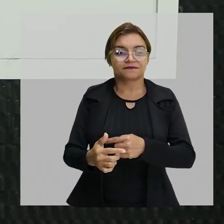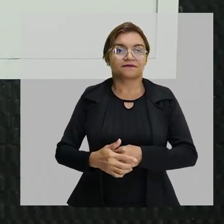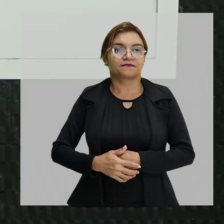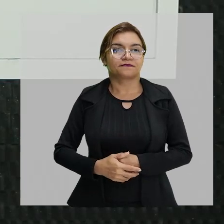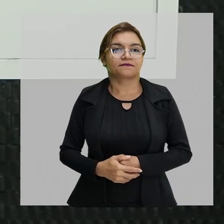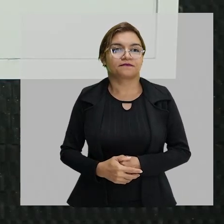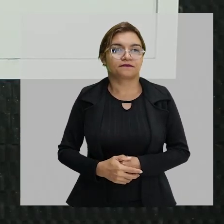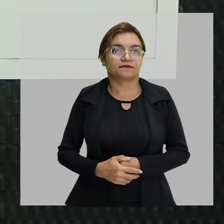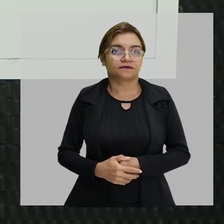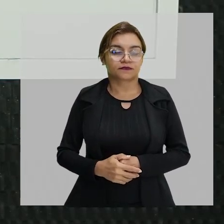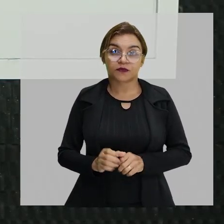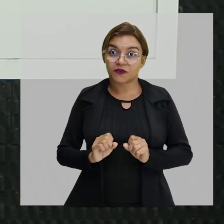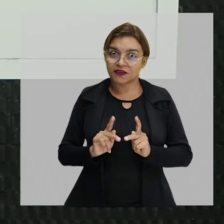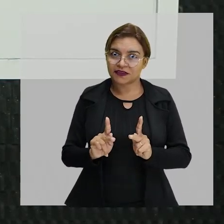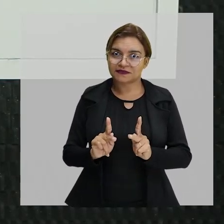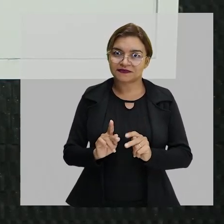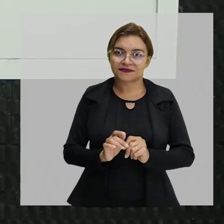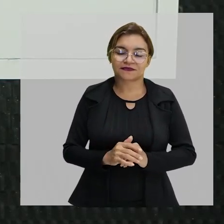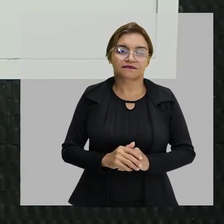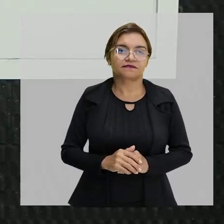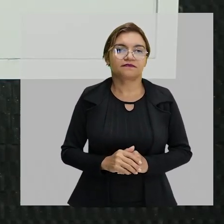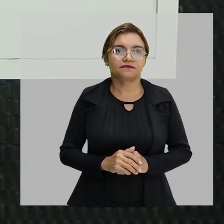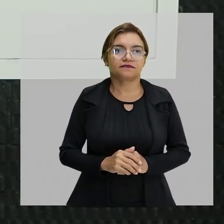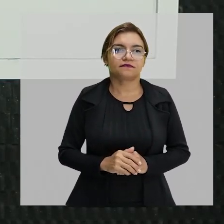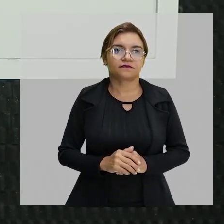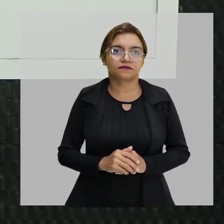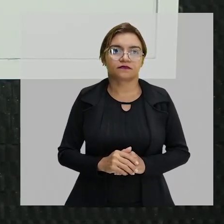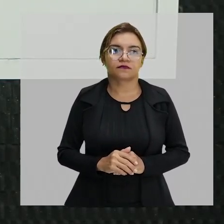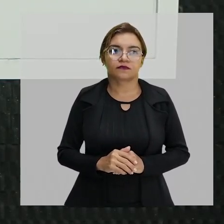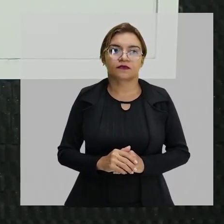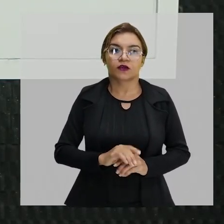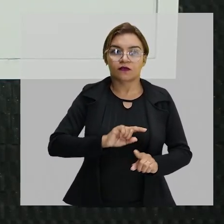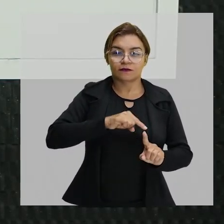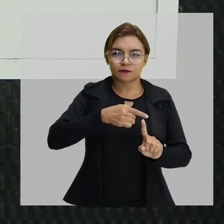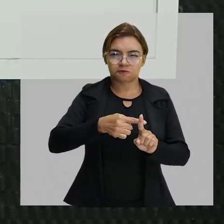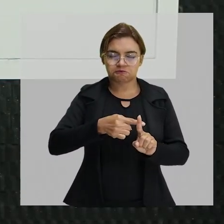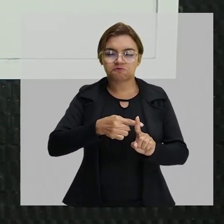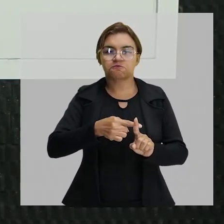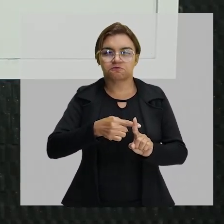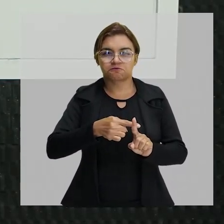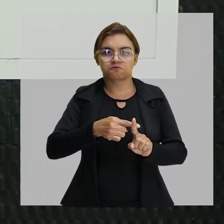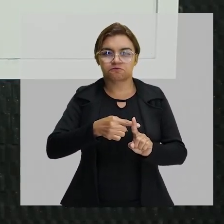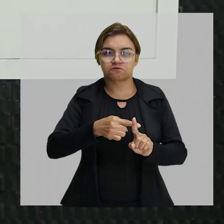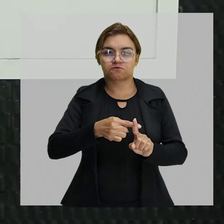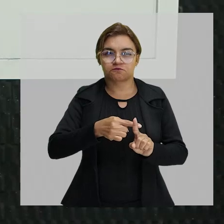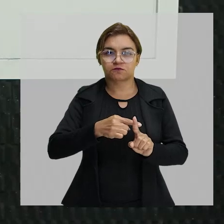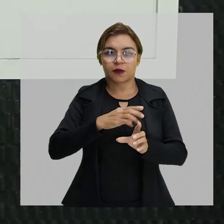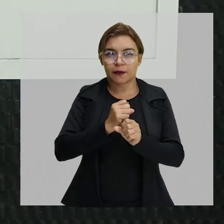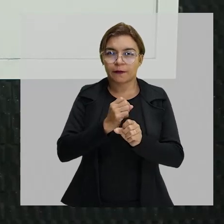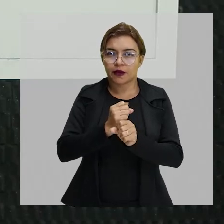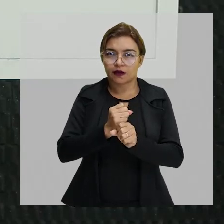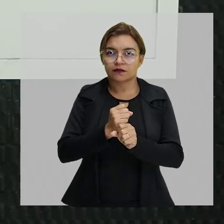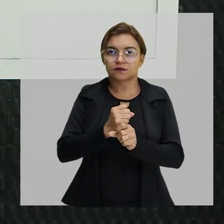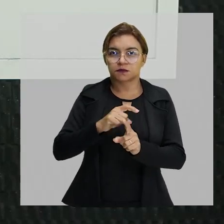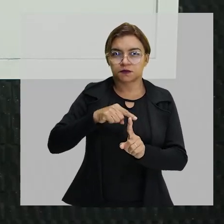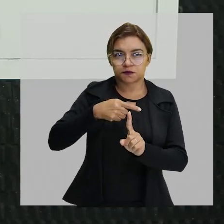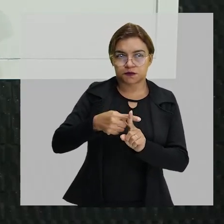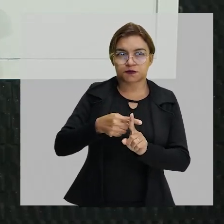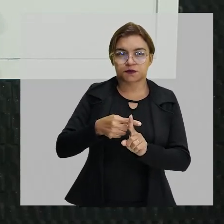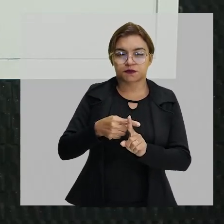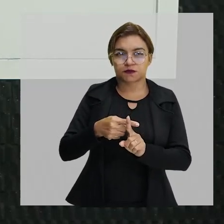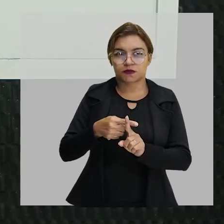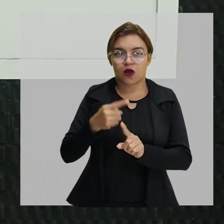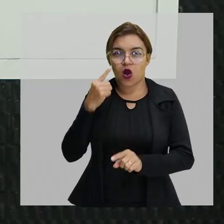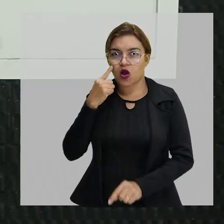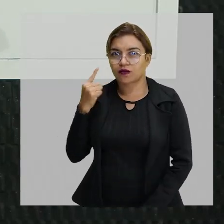2. Certinho? Então, vamos lá. Fazer essa soma aqui, ó. Vamos resolver essa soma aqui. E